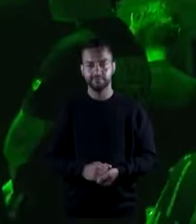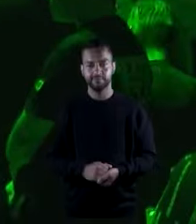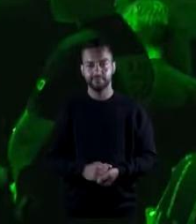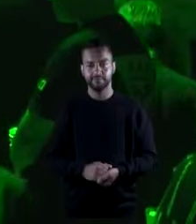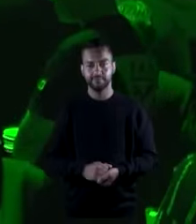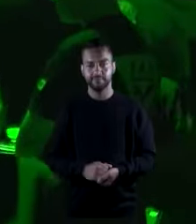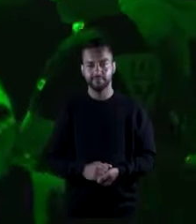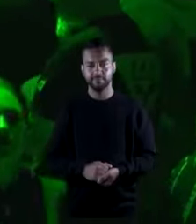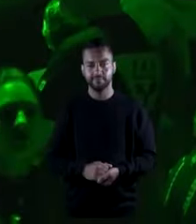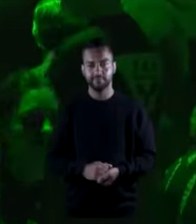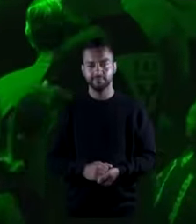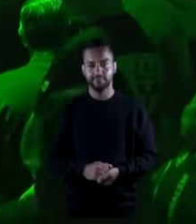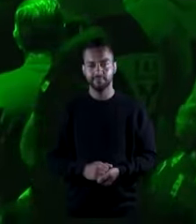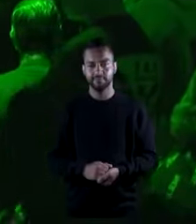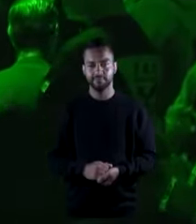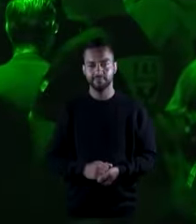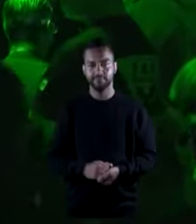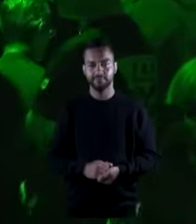vamos viver.